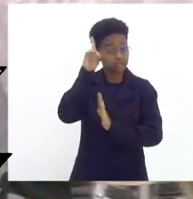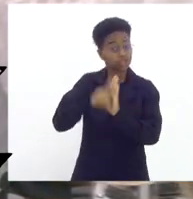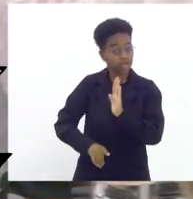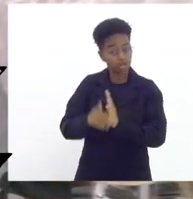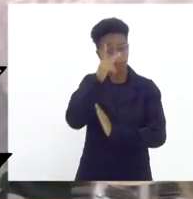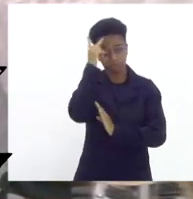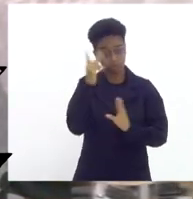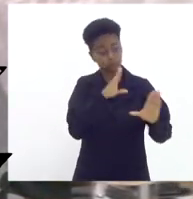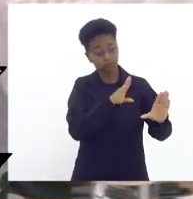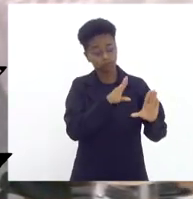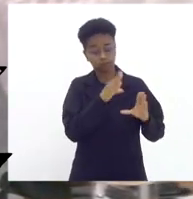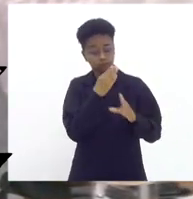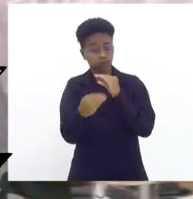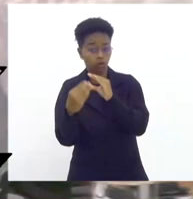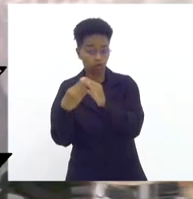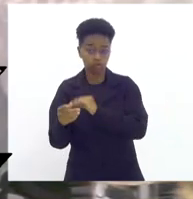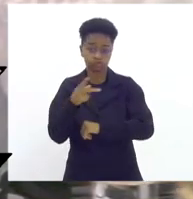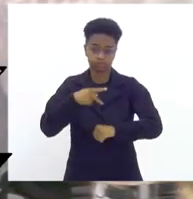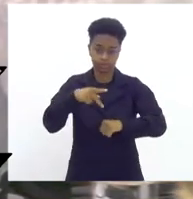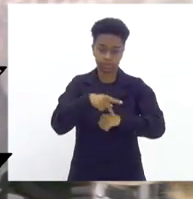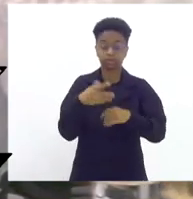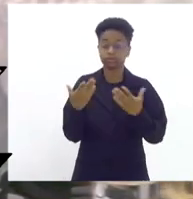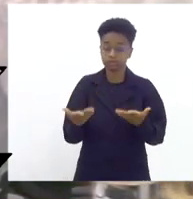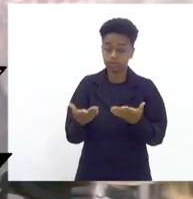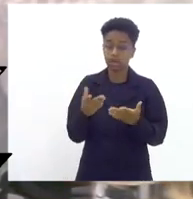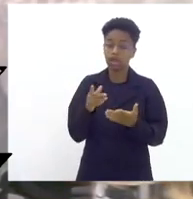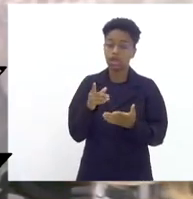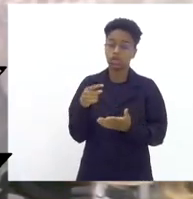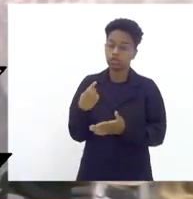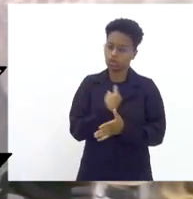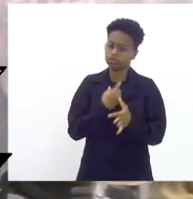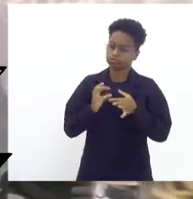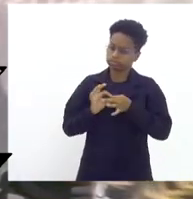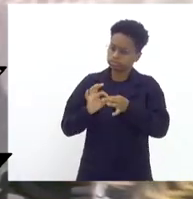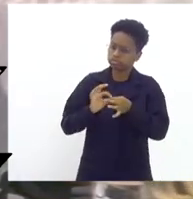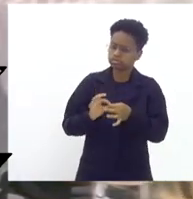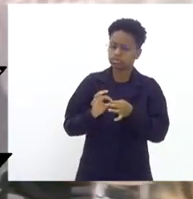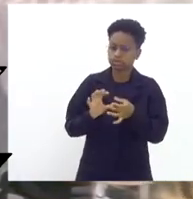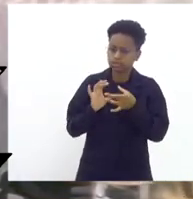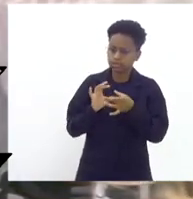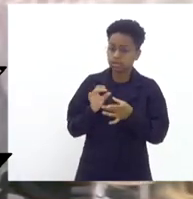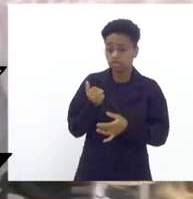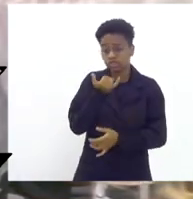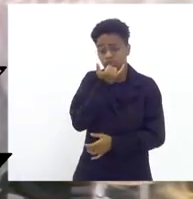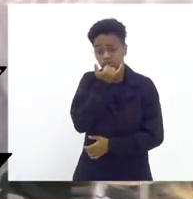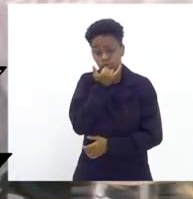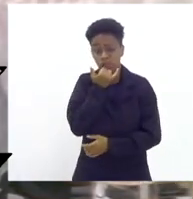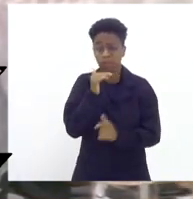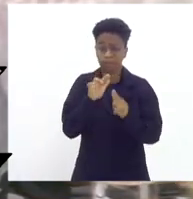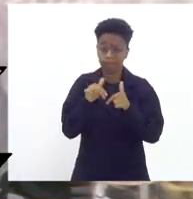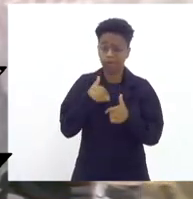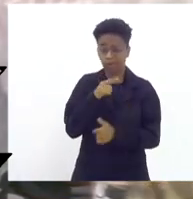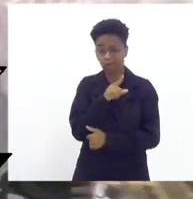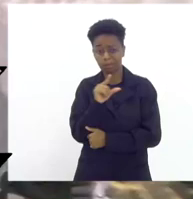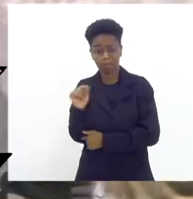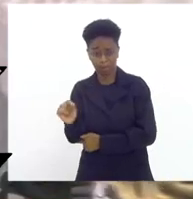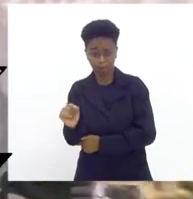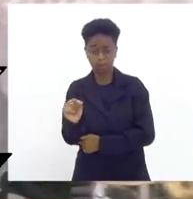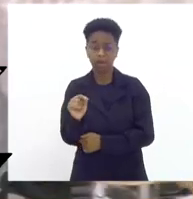e refugiados então encontrem em nosso mandato essa parceria perdoe-me pela indelicadeza